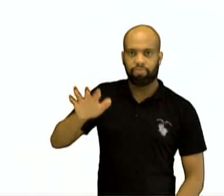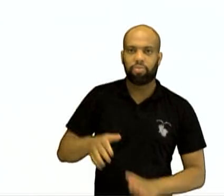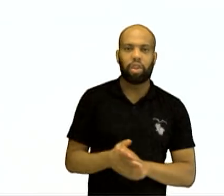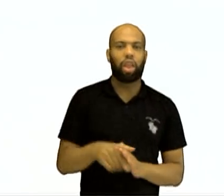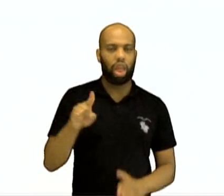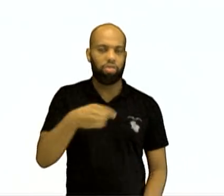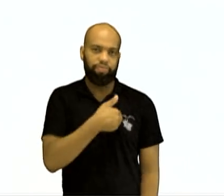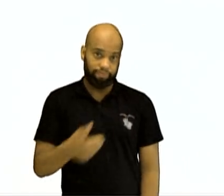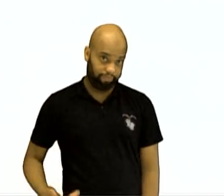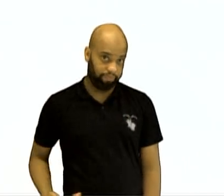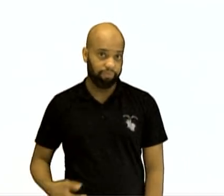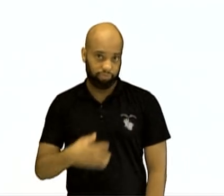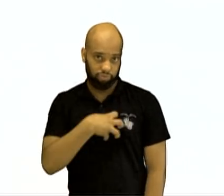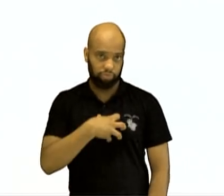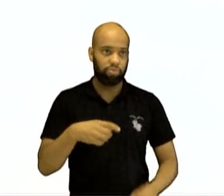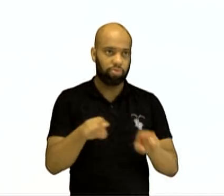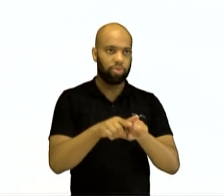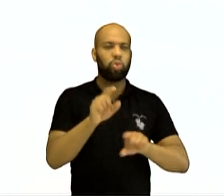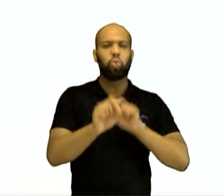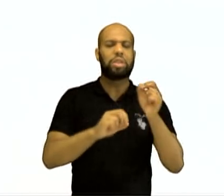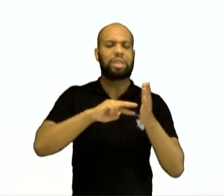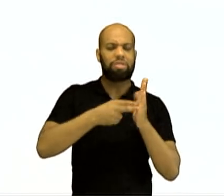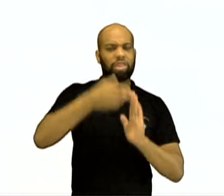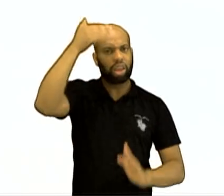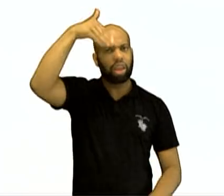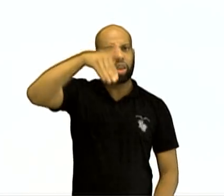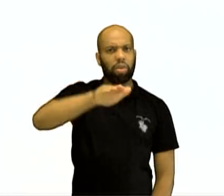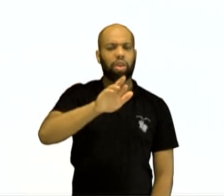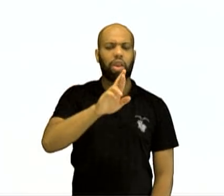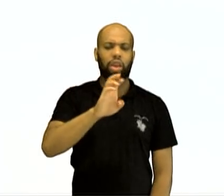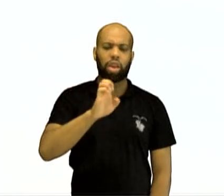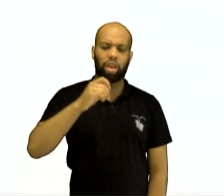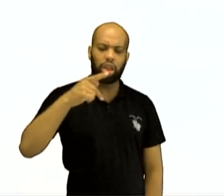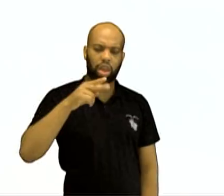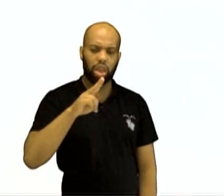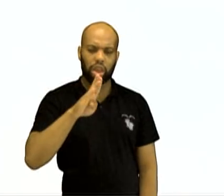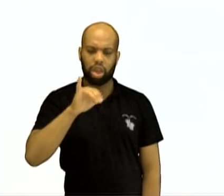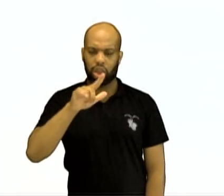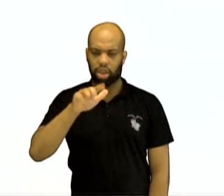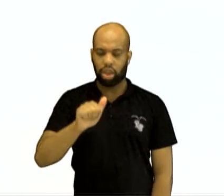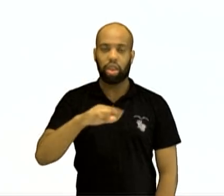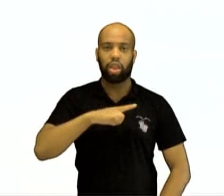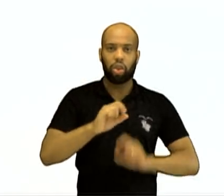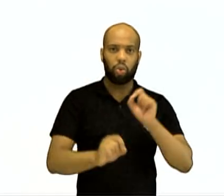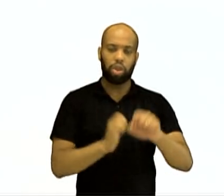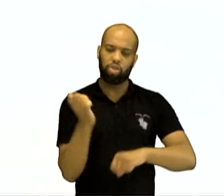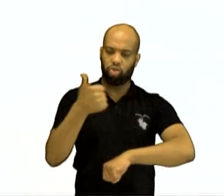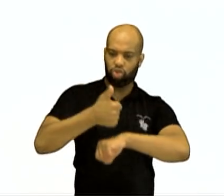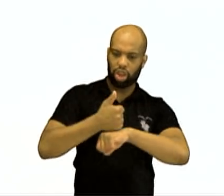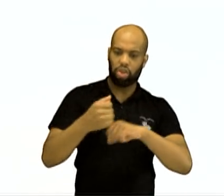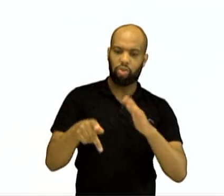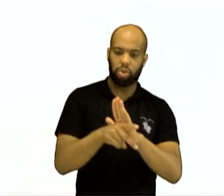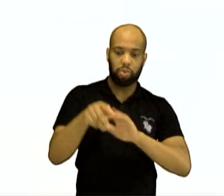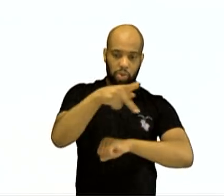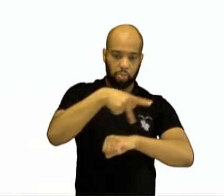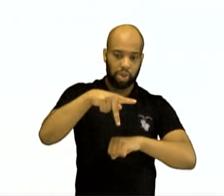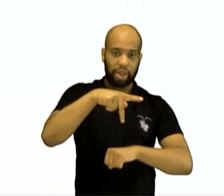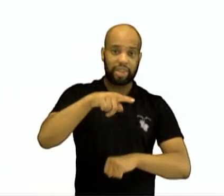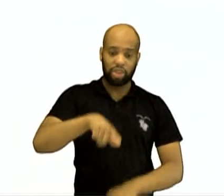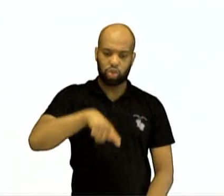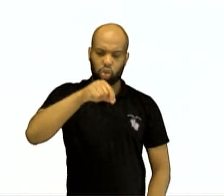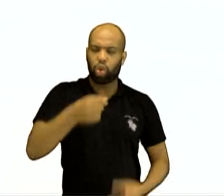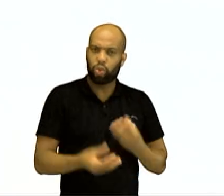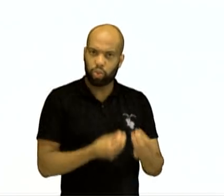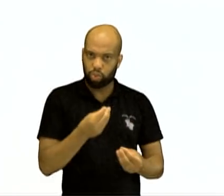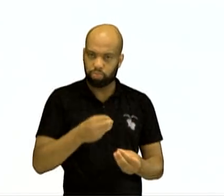de governo aí, né? O que é a república? Onde o chefe de Estado, né, onde o chefe de Estado é eleito pelos